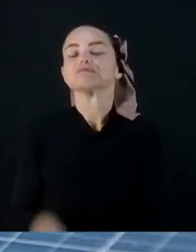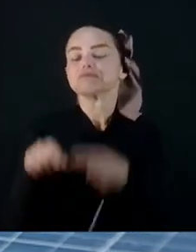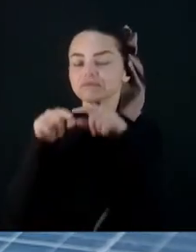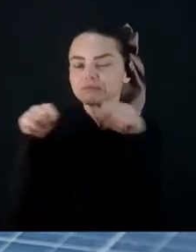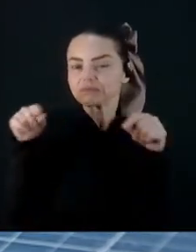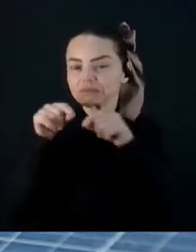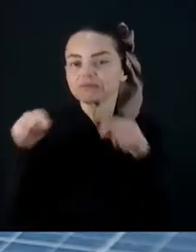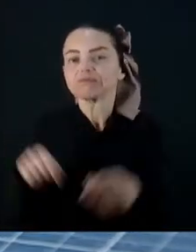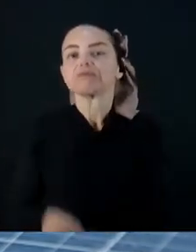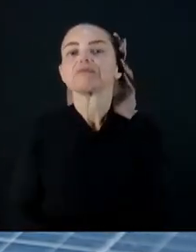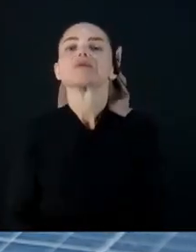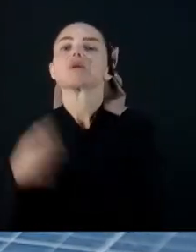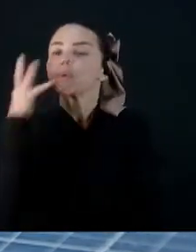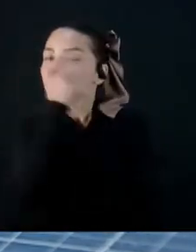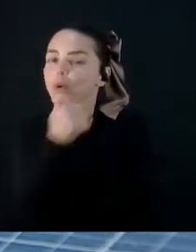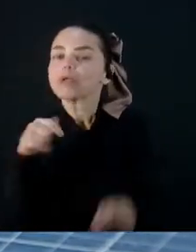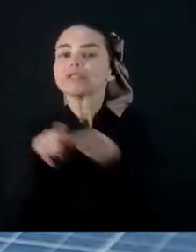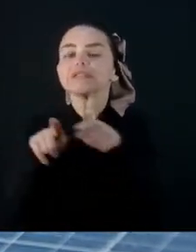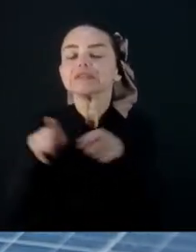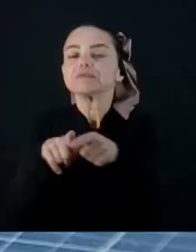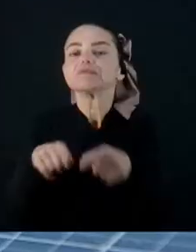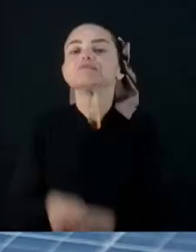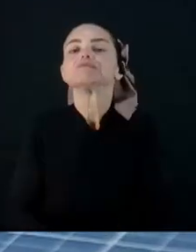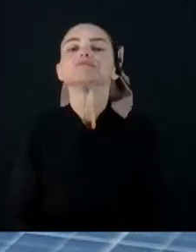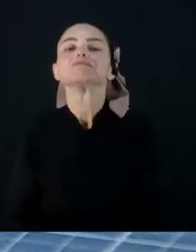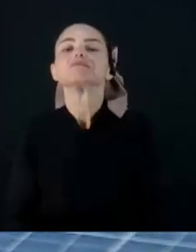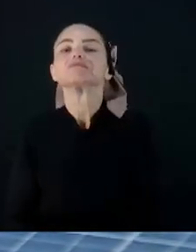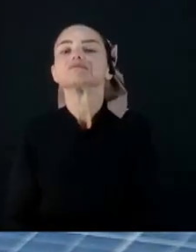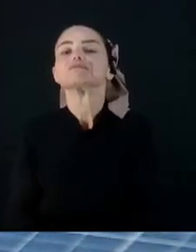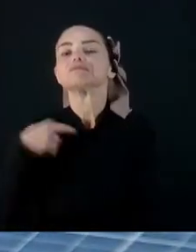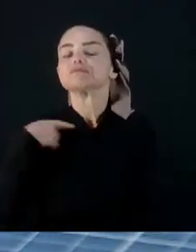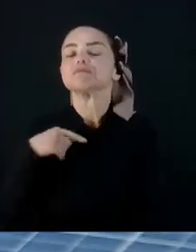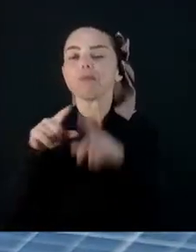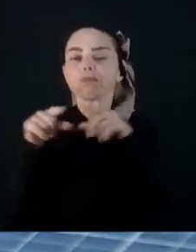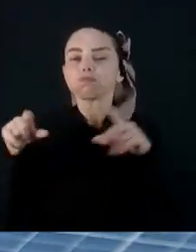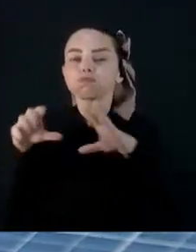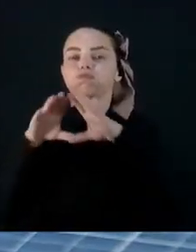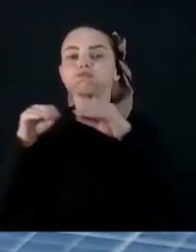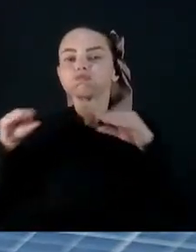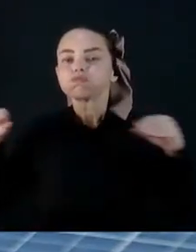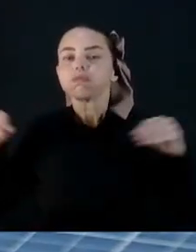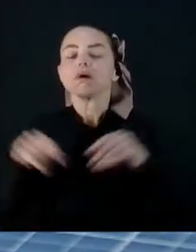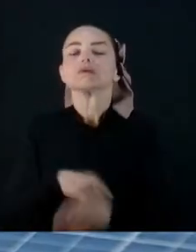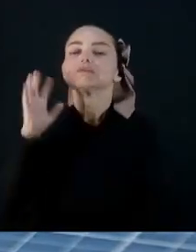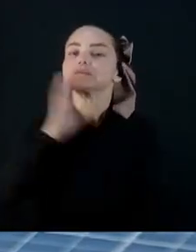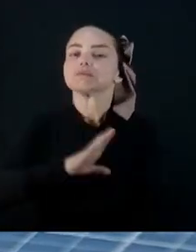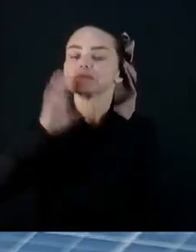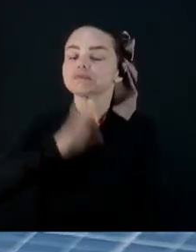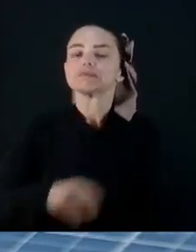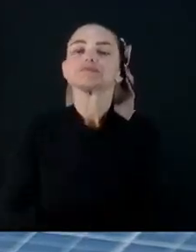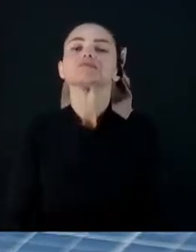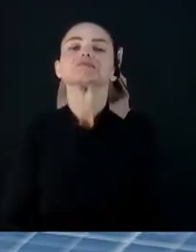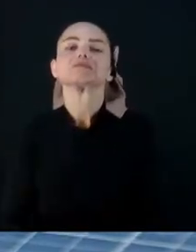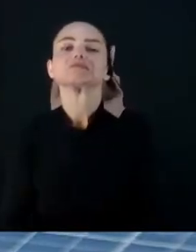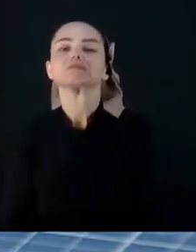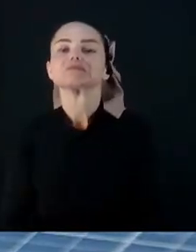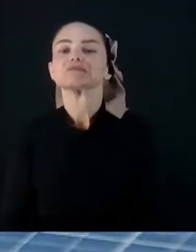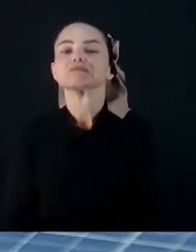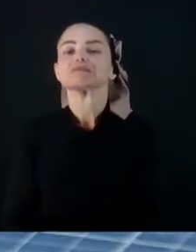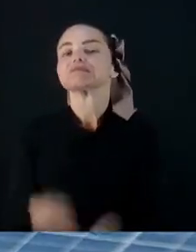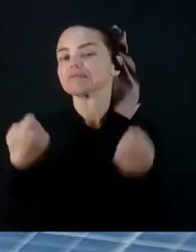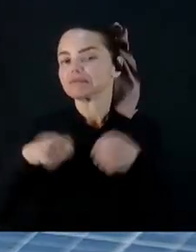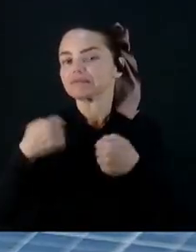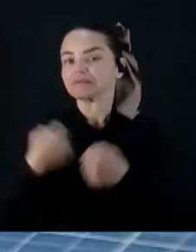bem sim. bonitinho, né? Pode ser o próprio cordão de algodão também, que fica bem bacana. Agora aqui eu vou precisar de outro item, gente.